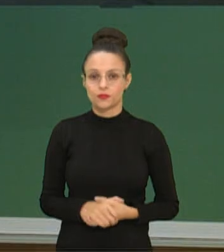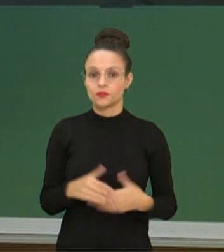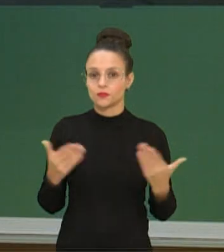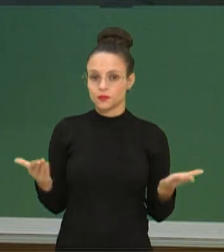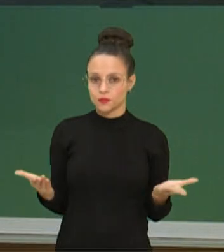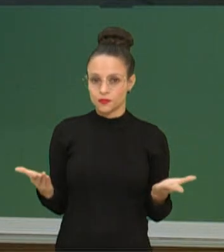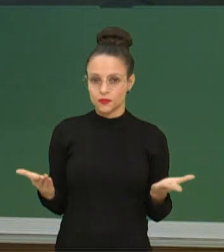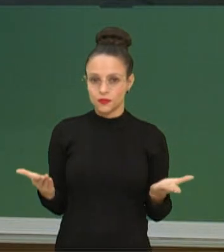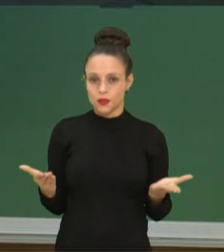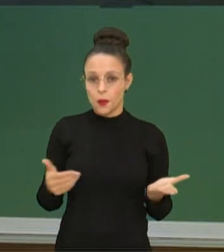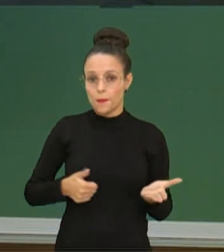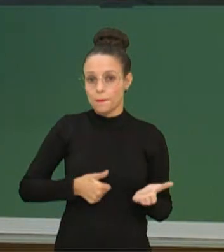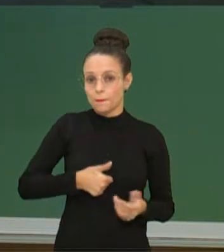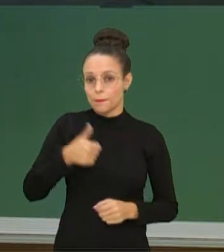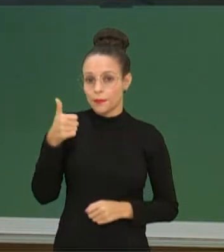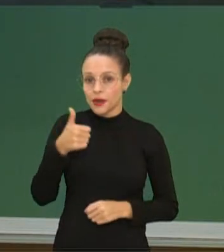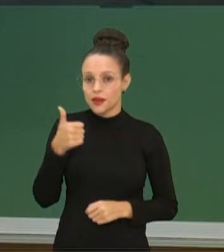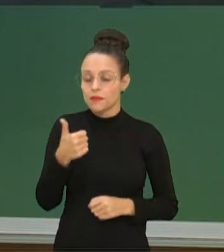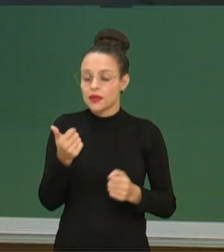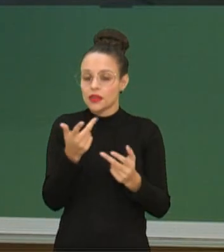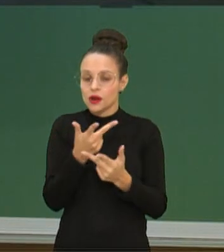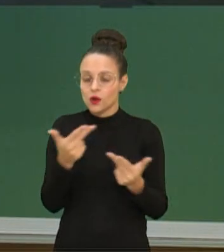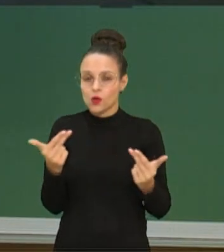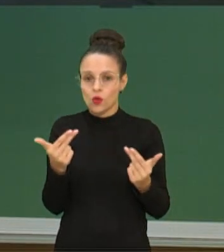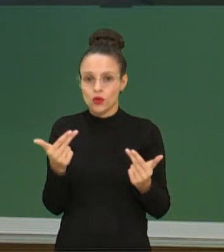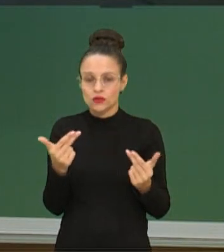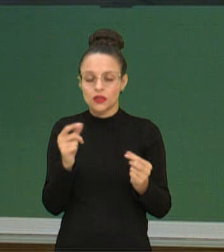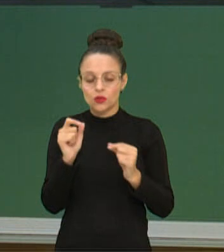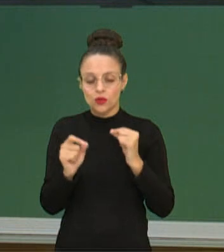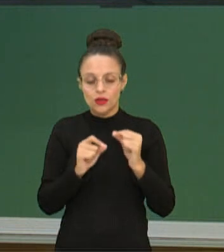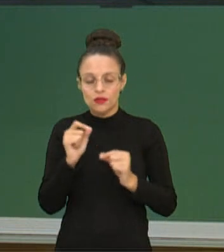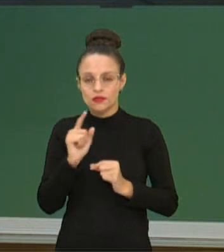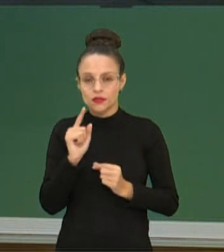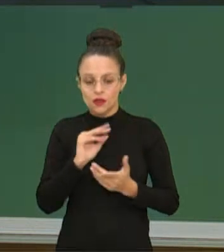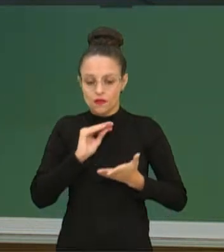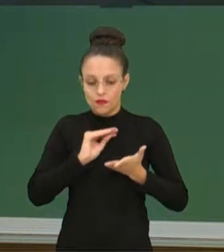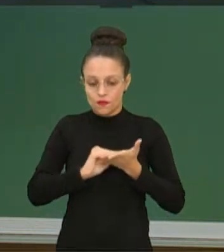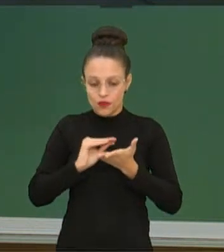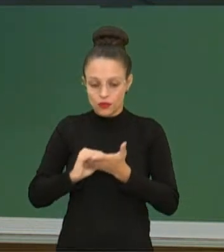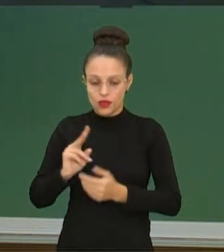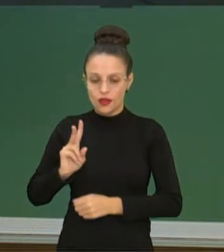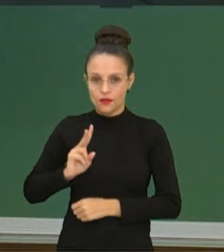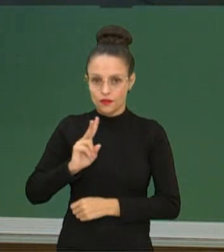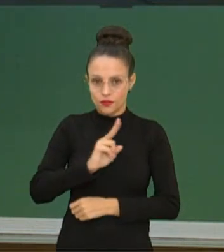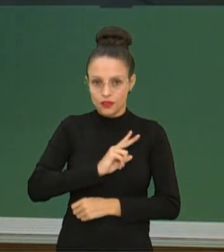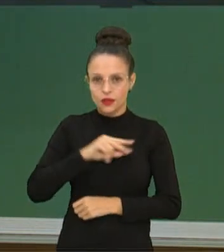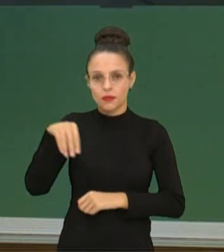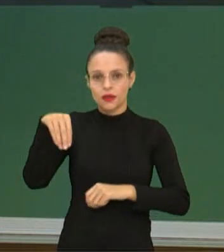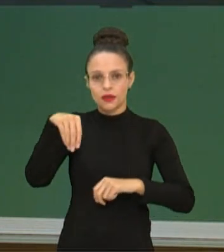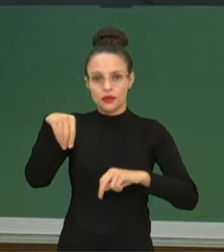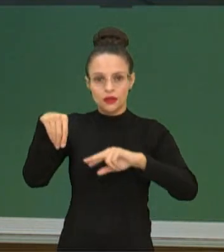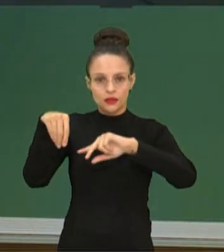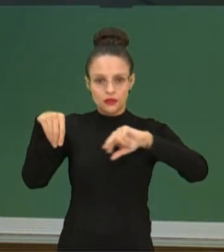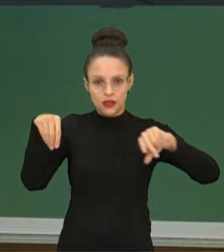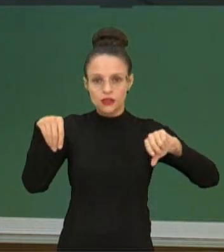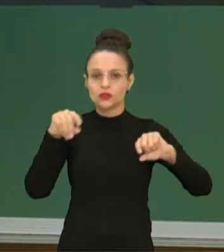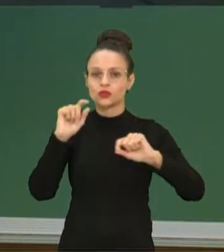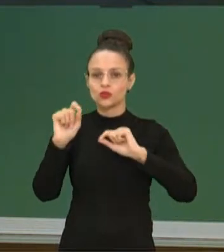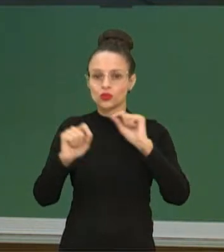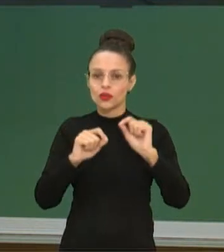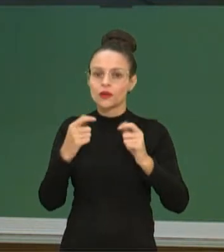Então, o primeiro passo, né, para a gente não sofrer a carência de vitaminas e minerais é uma alimentação